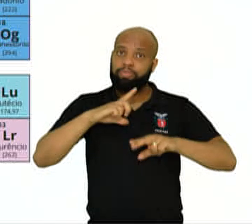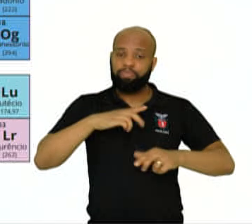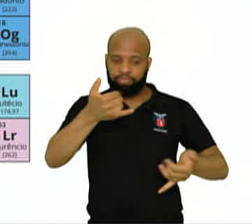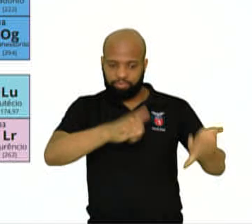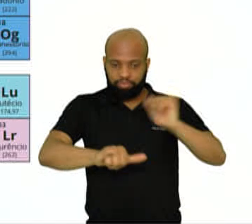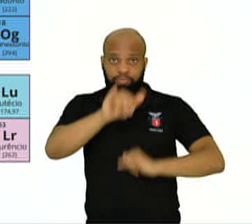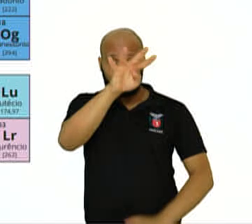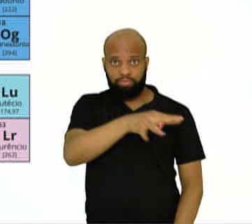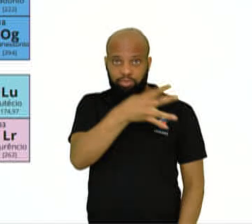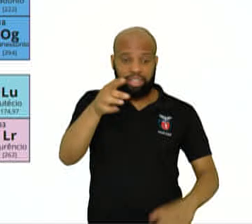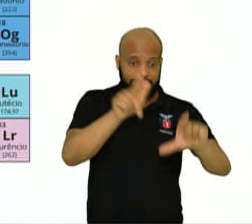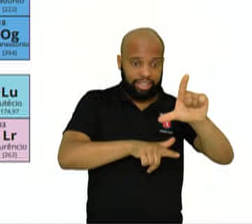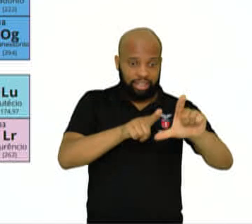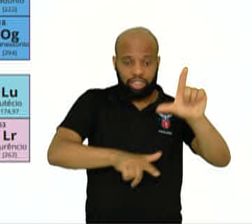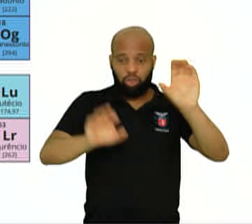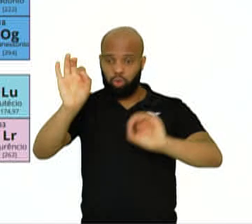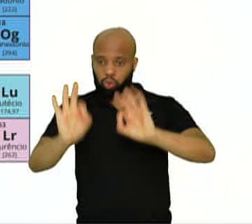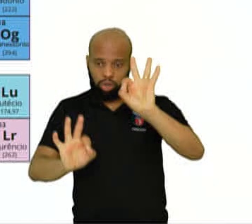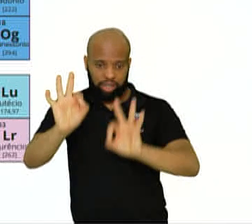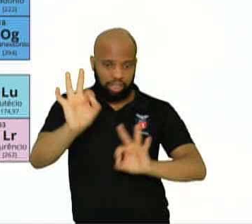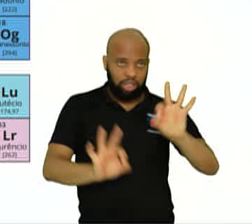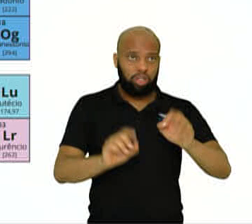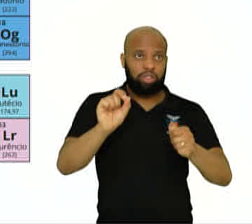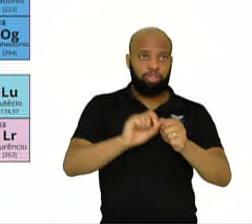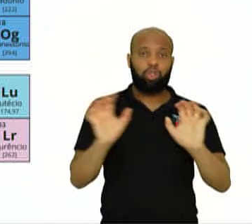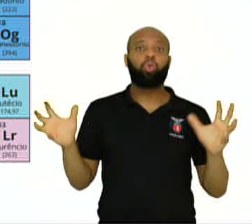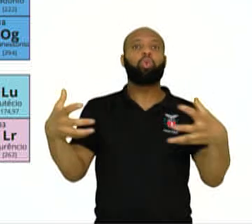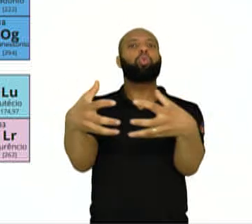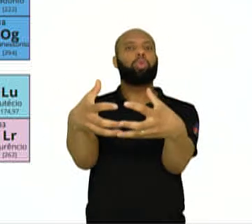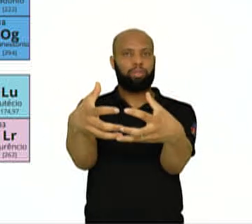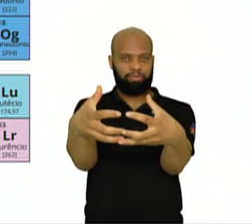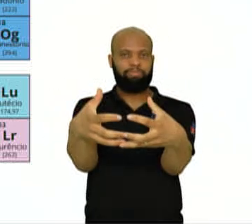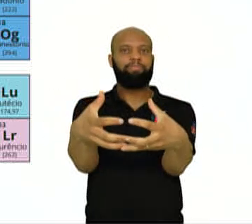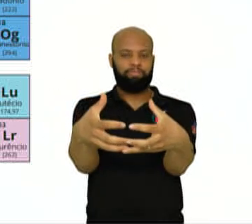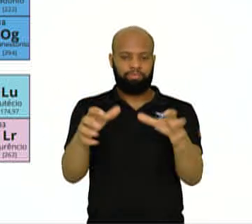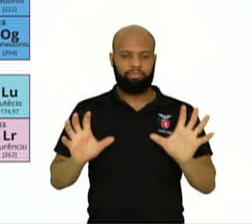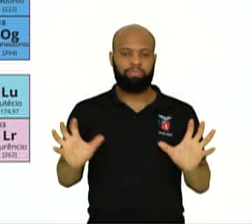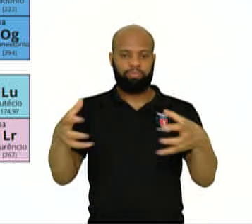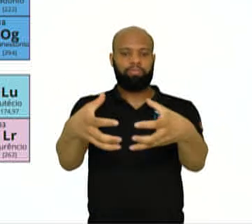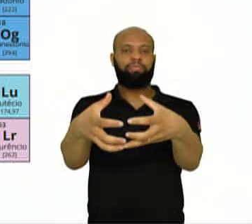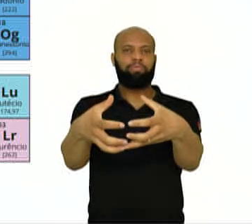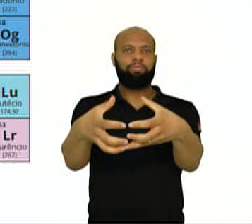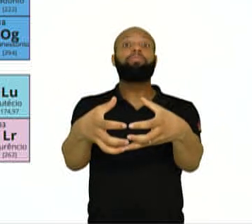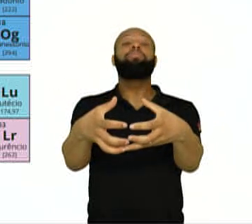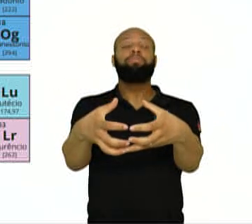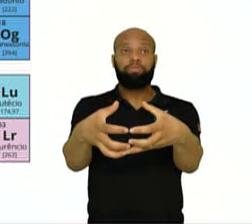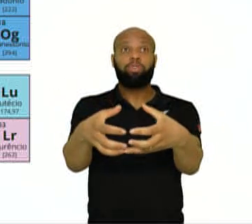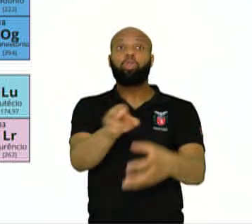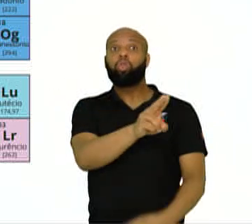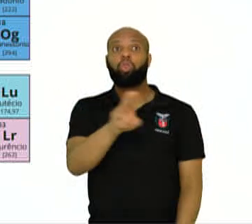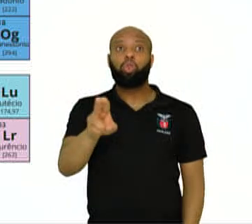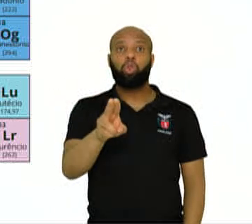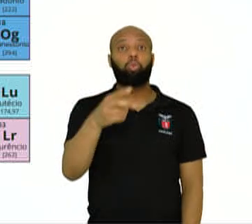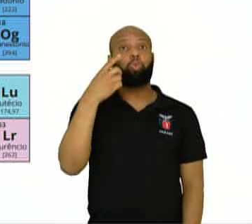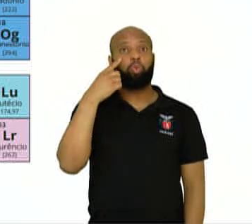elementos eles foram organizados formando um conjunto. E esse conjunto é conhecido como tabela